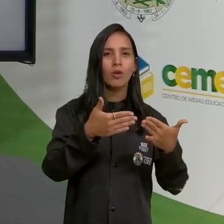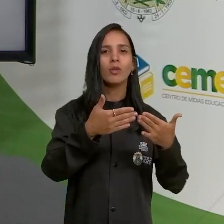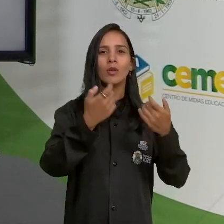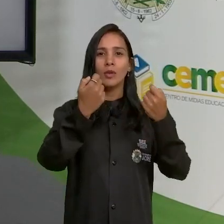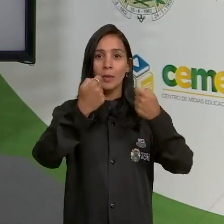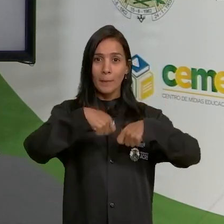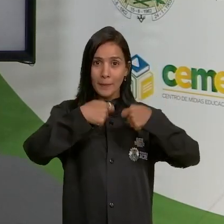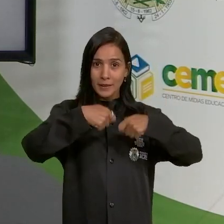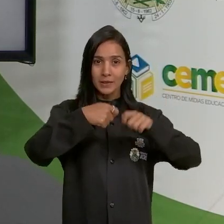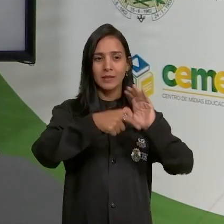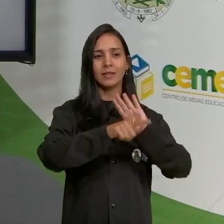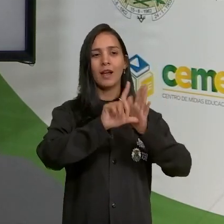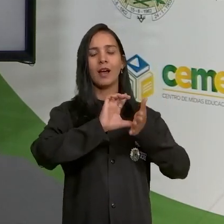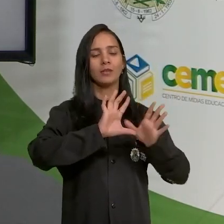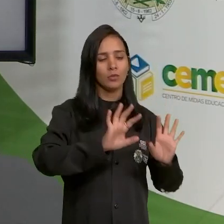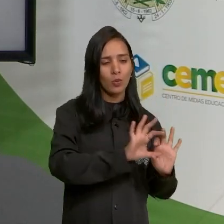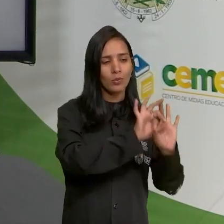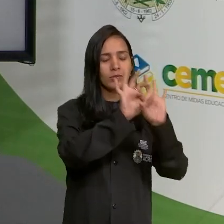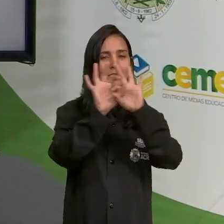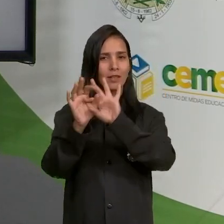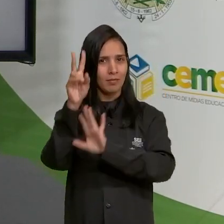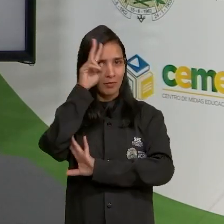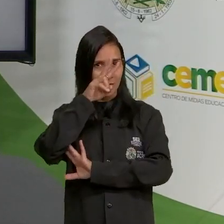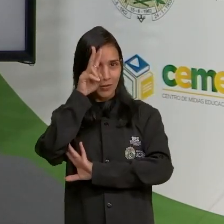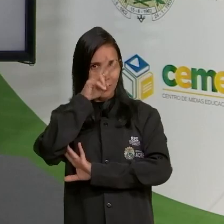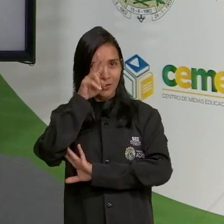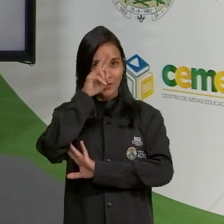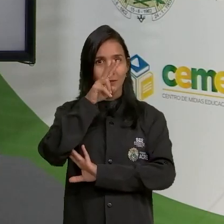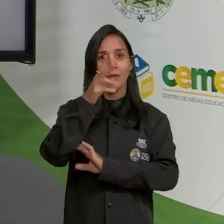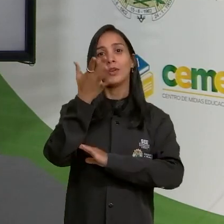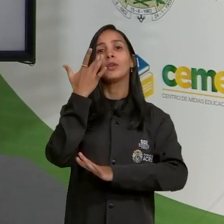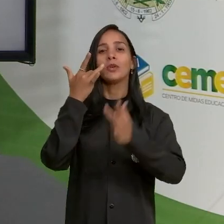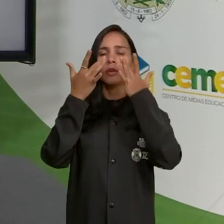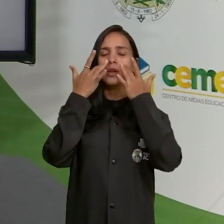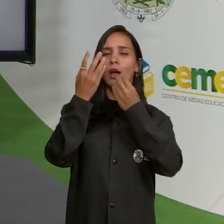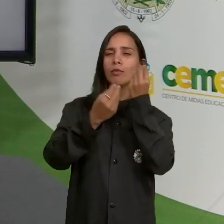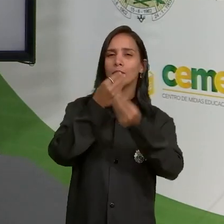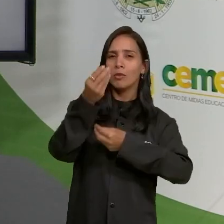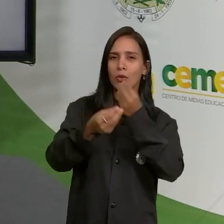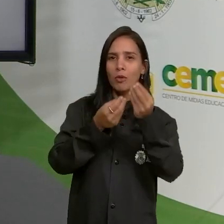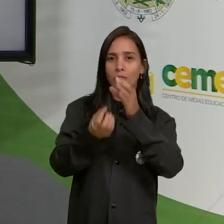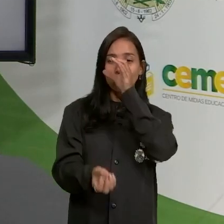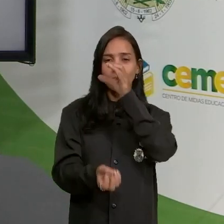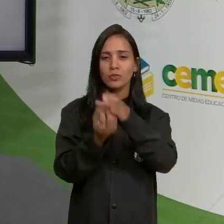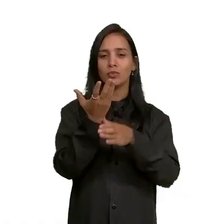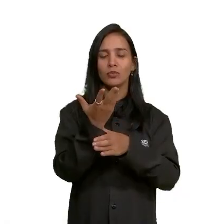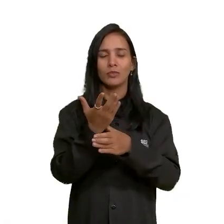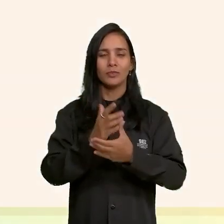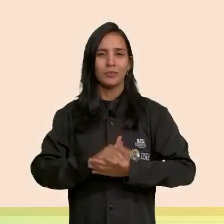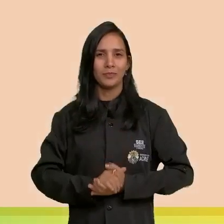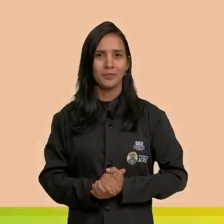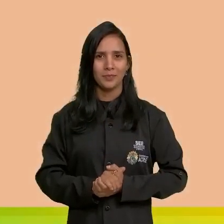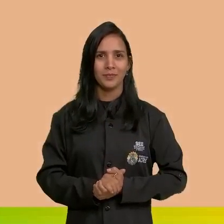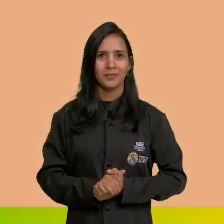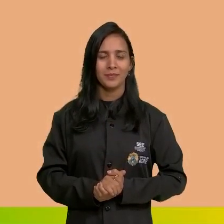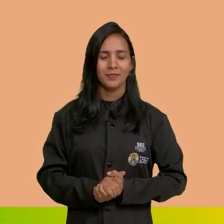pouco para a história do teatro e para o surgimento do teatro. Vamos lá?